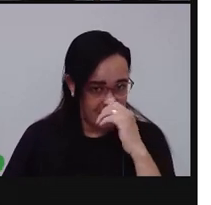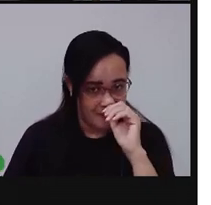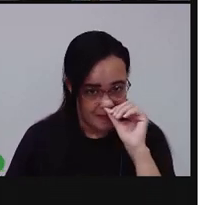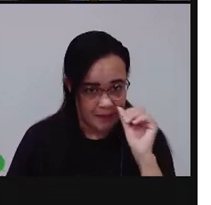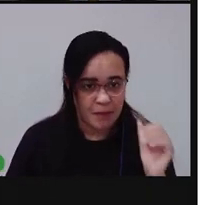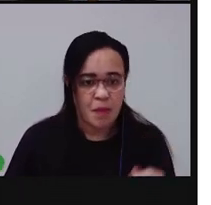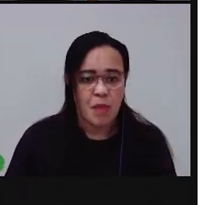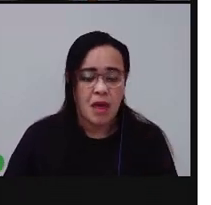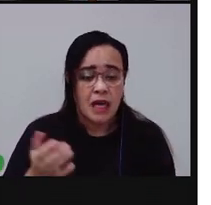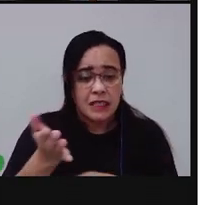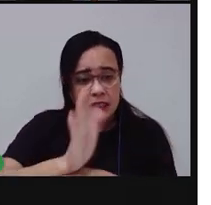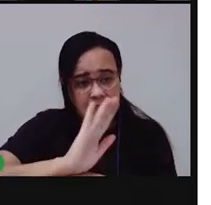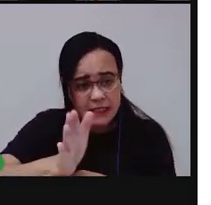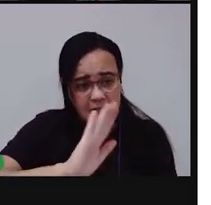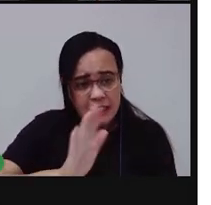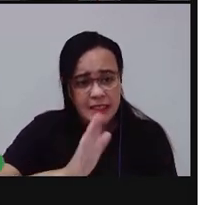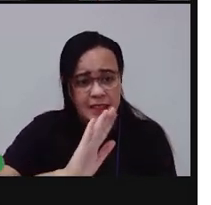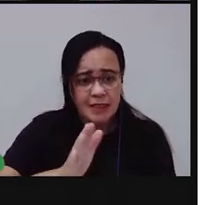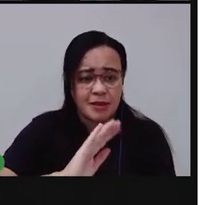ir ao cinema,